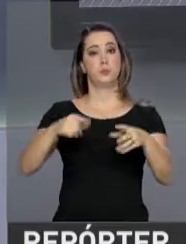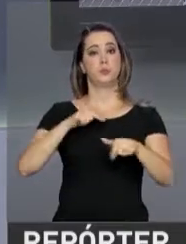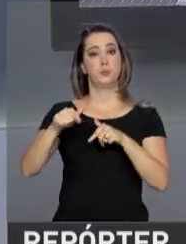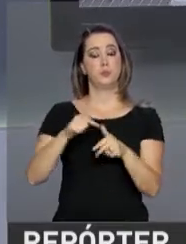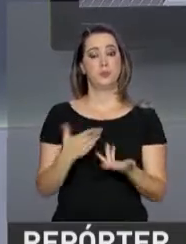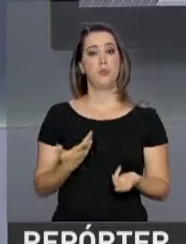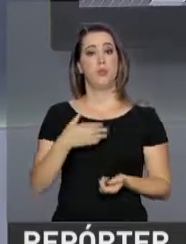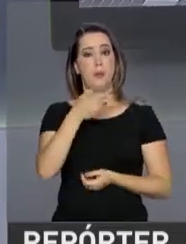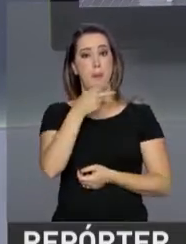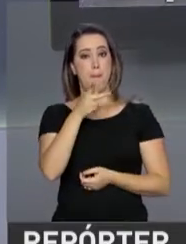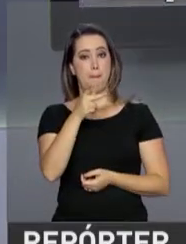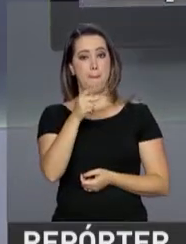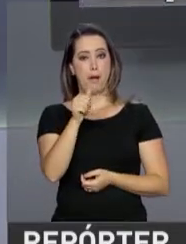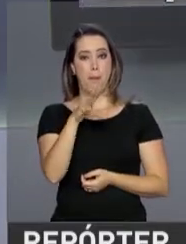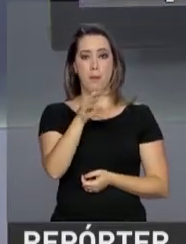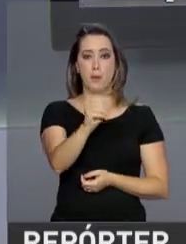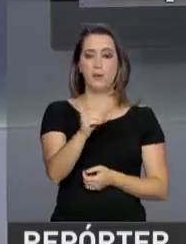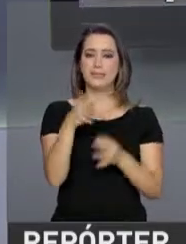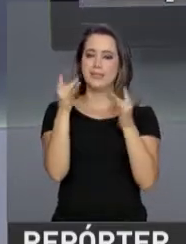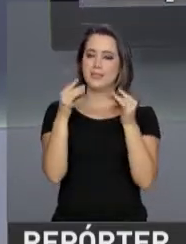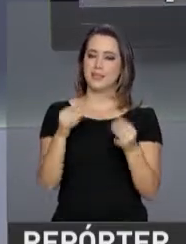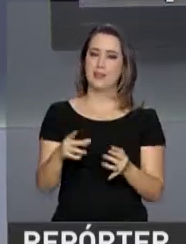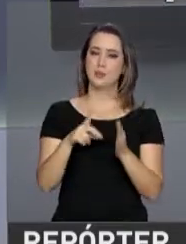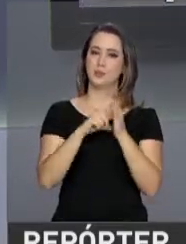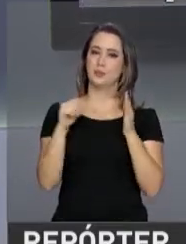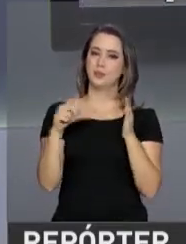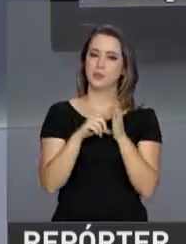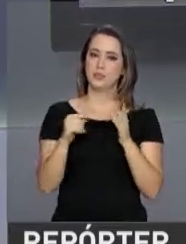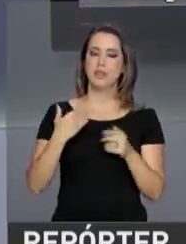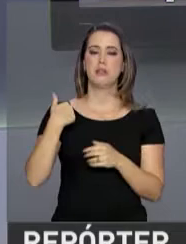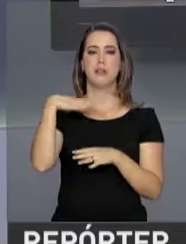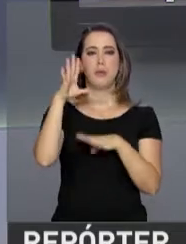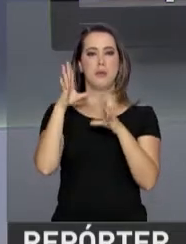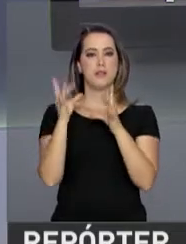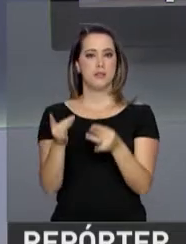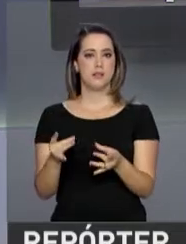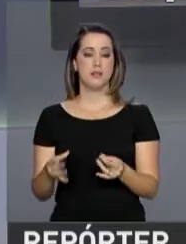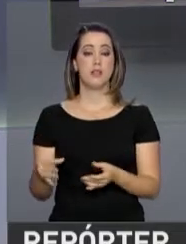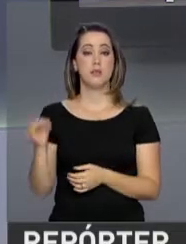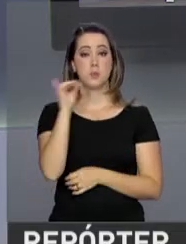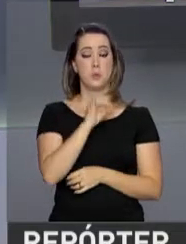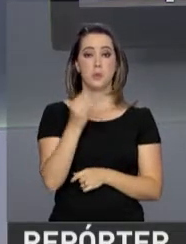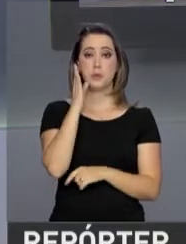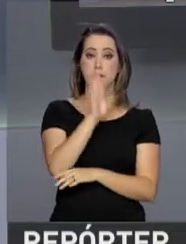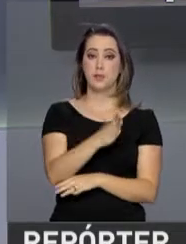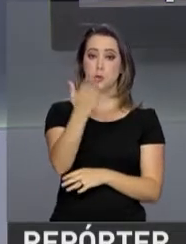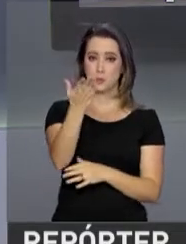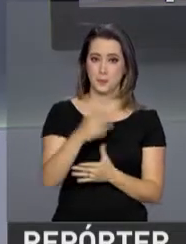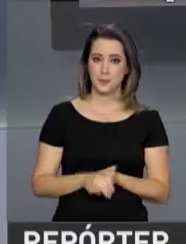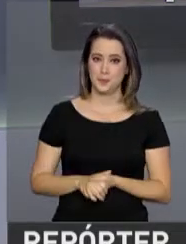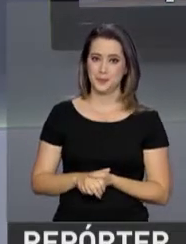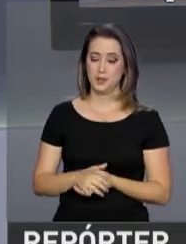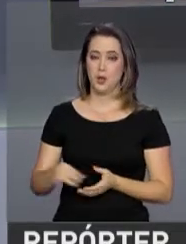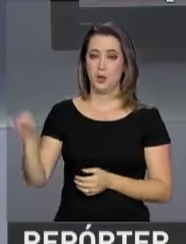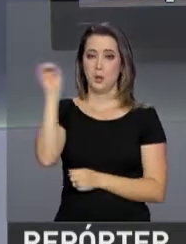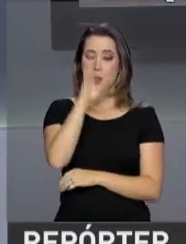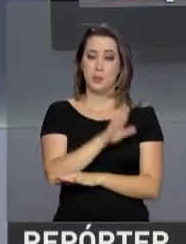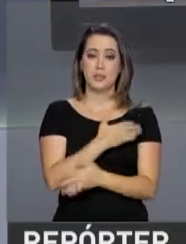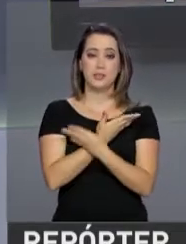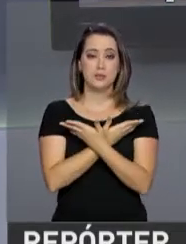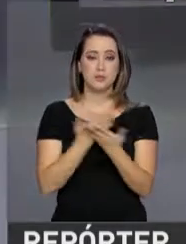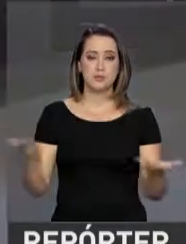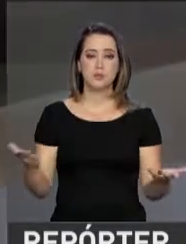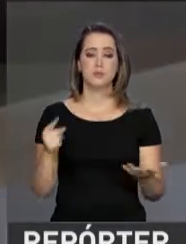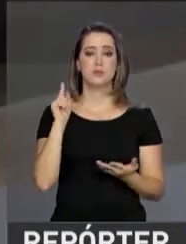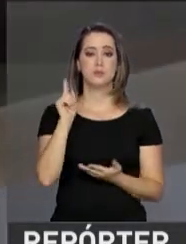eo repórter pablo um dia está no palácio do planalto e tem mais informações boa tarde pablo vontade na gabriela boa tarde